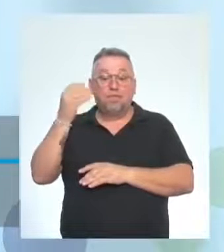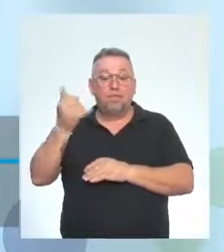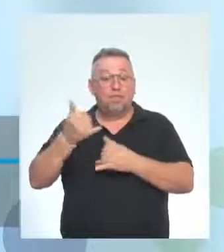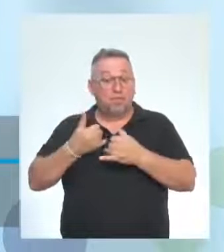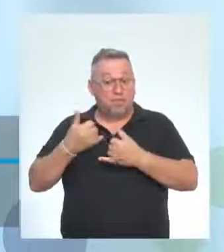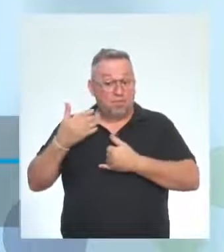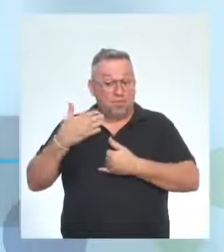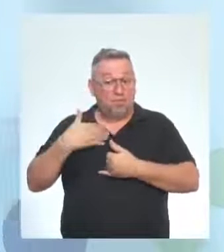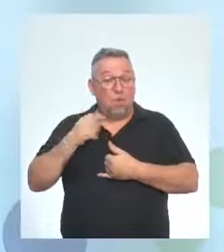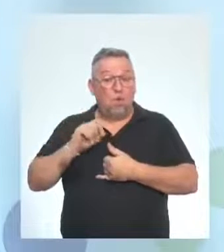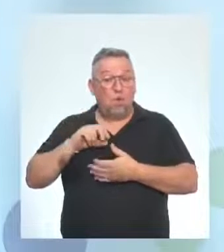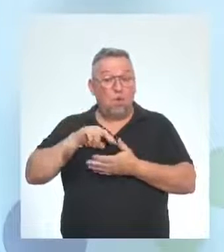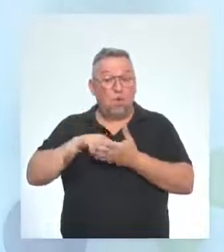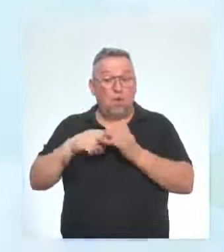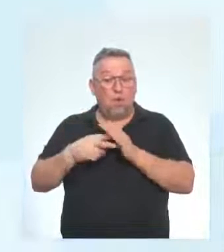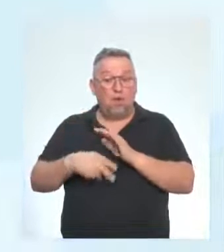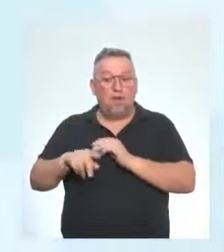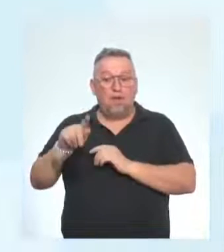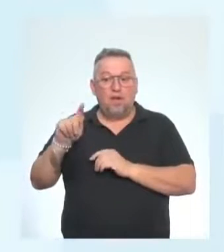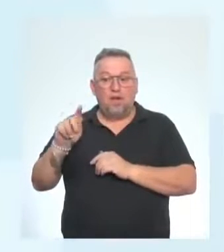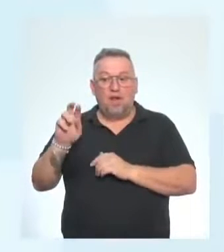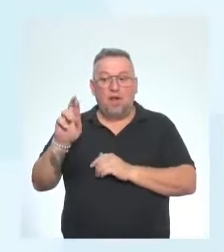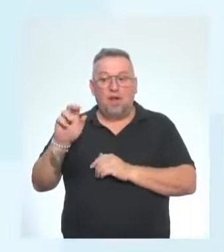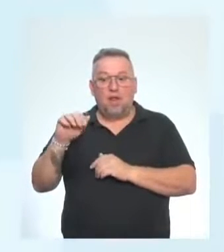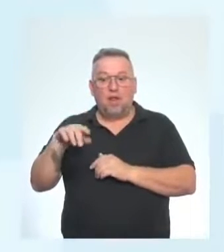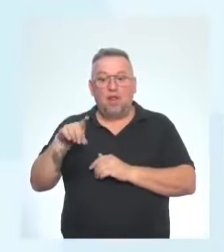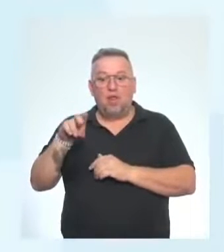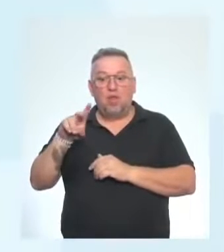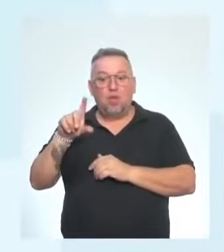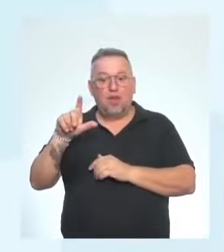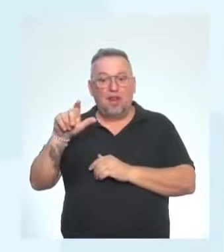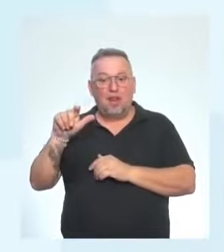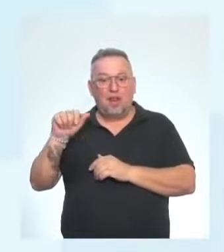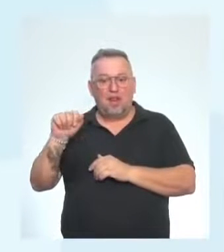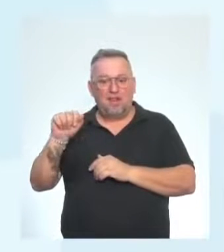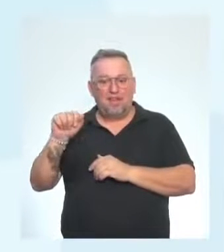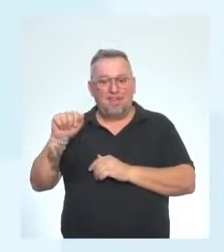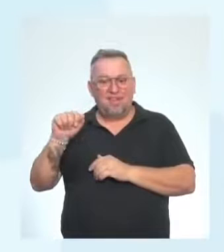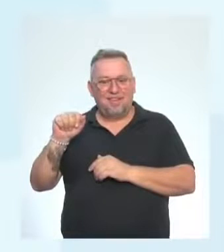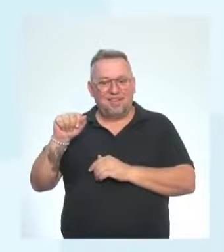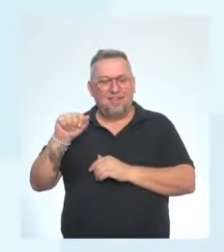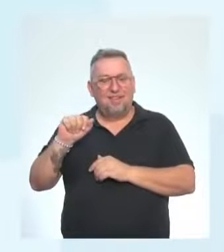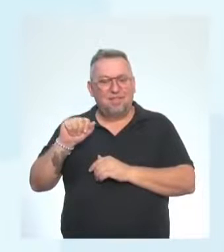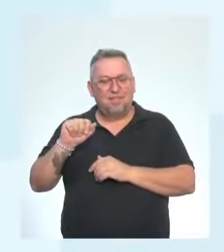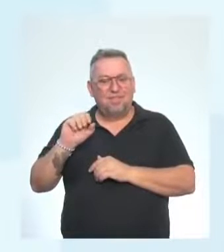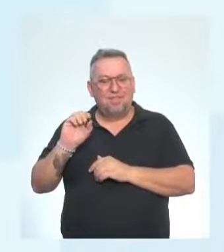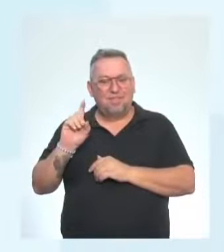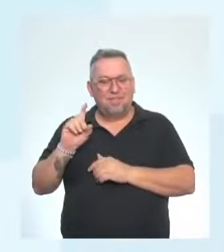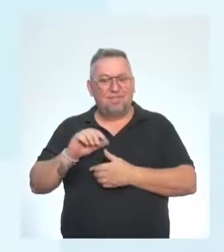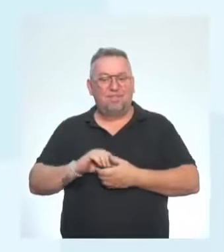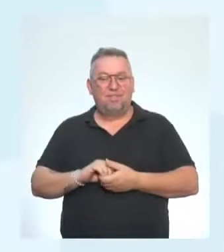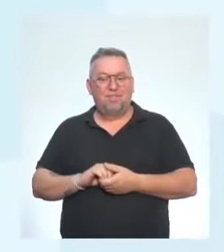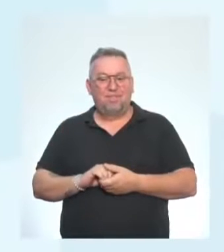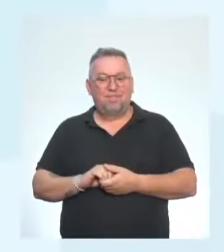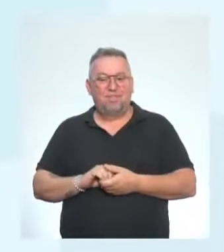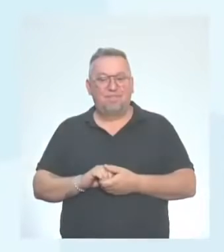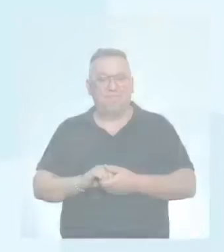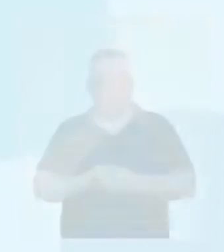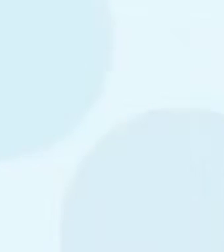mim o que que são glândulas. E aí a partir daí a gente vai discutir por que que essas mudanças acontecem.